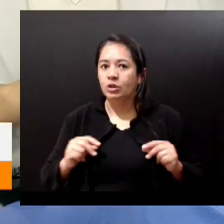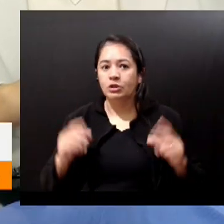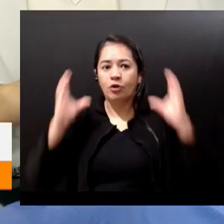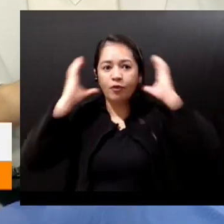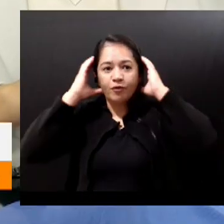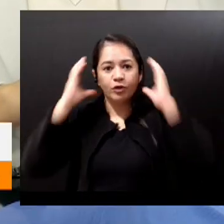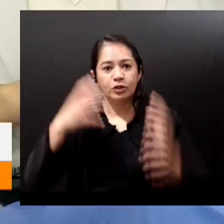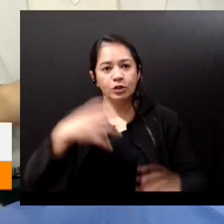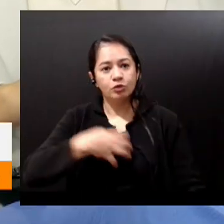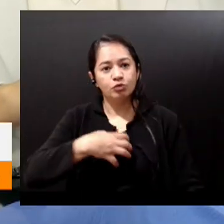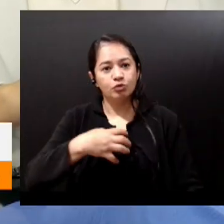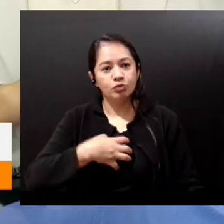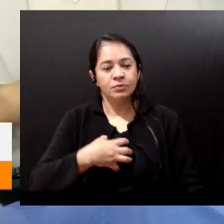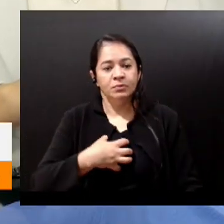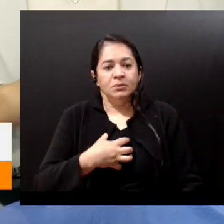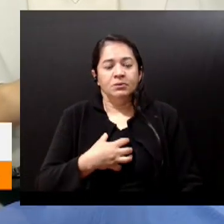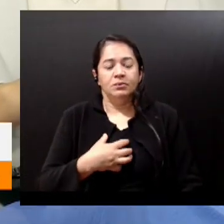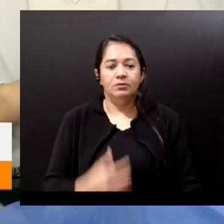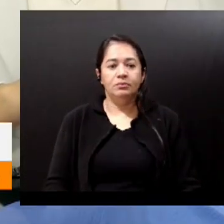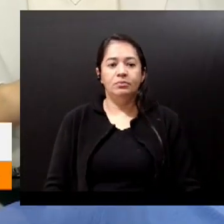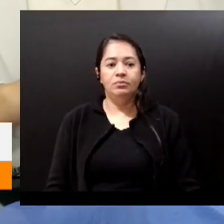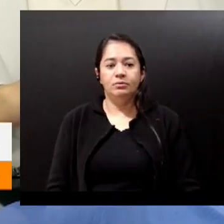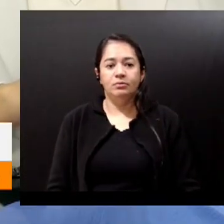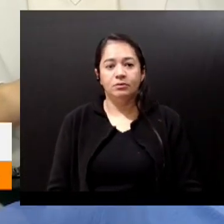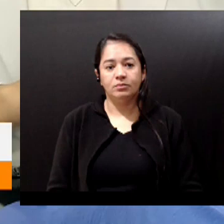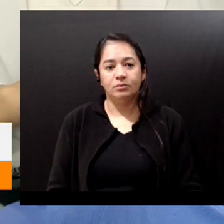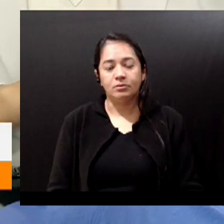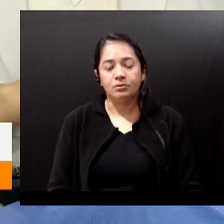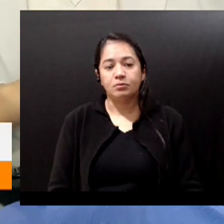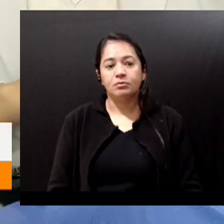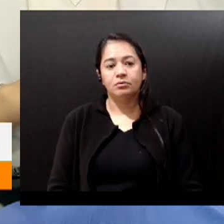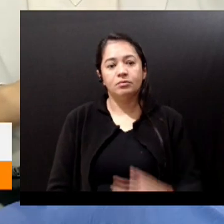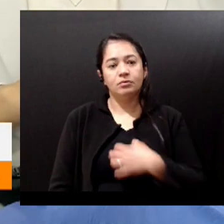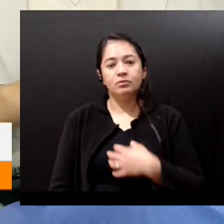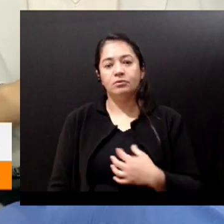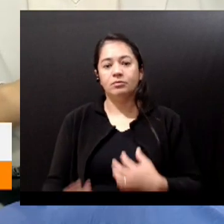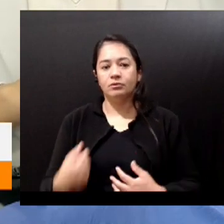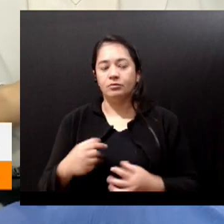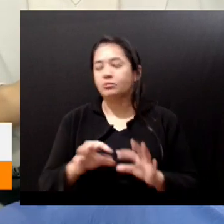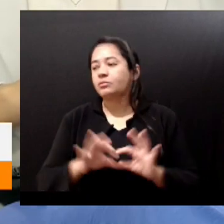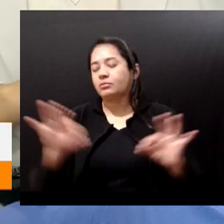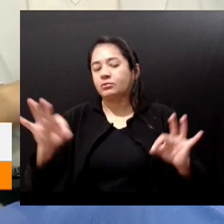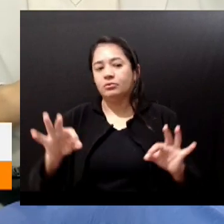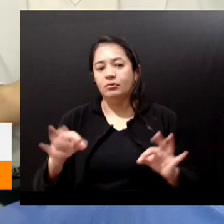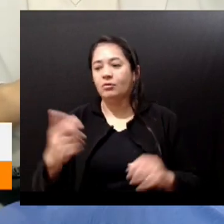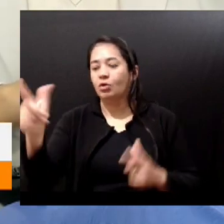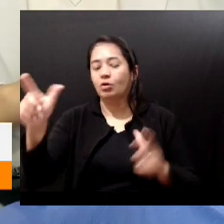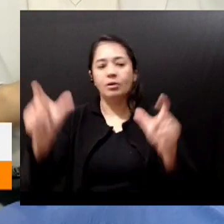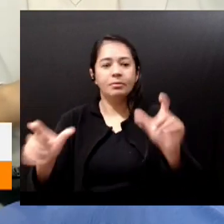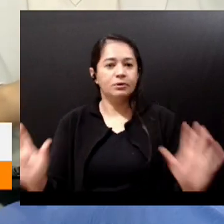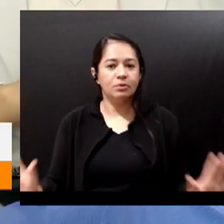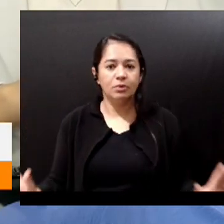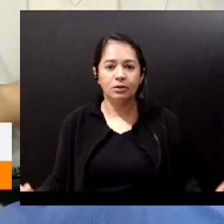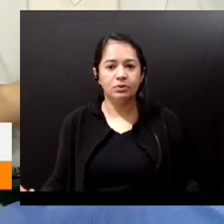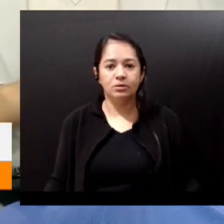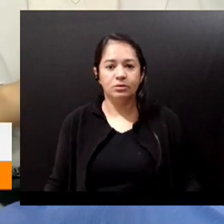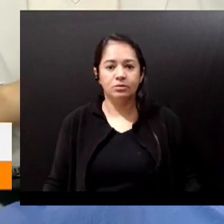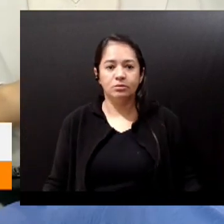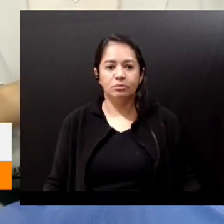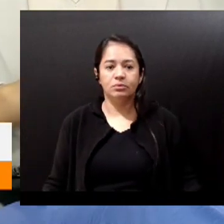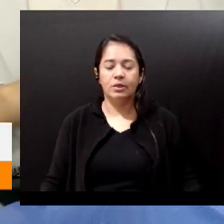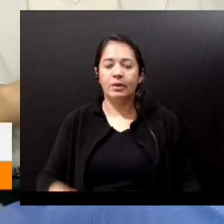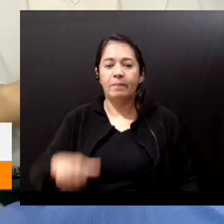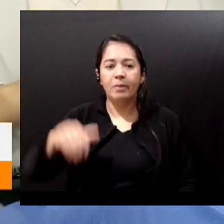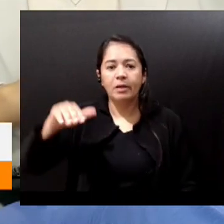o gozo auditivo é uma forma de eu me desconectar do mundo, é uma forma entorpecente, sem dúvida. Então, cada vez mais a música está sendo usada para isso.